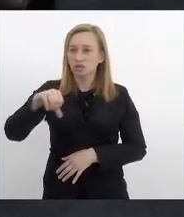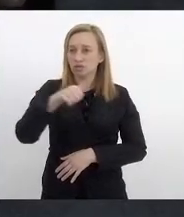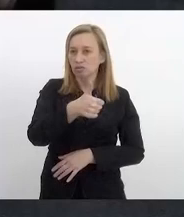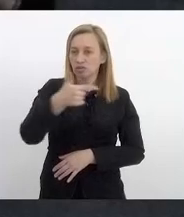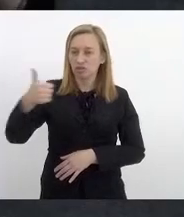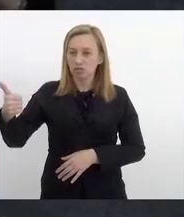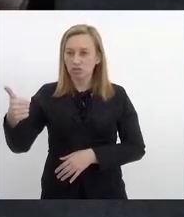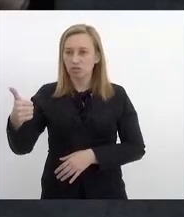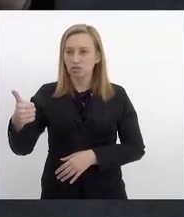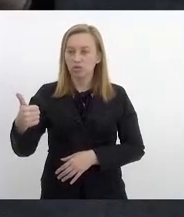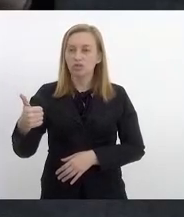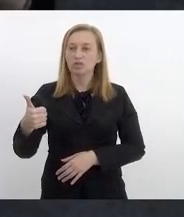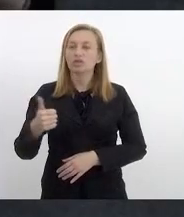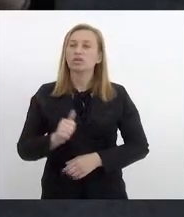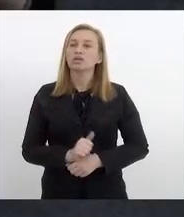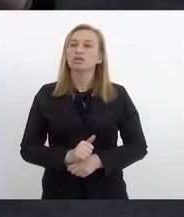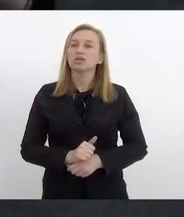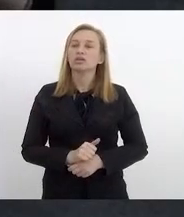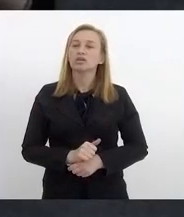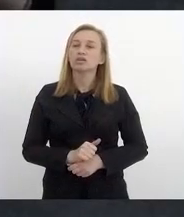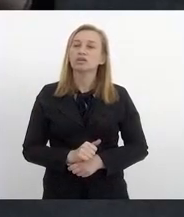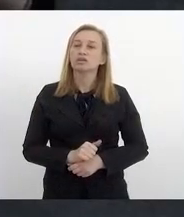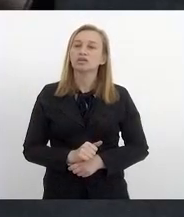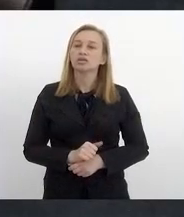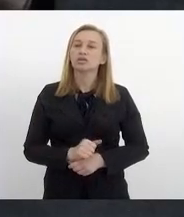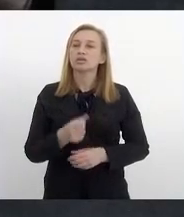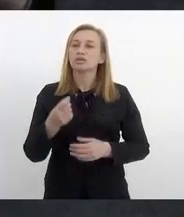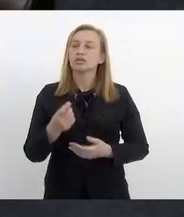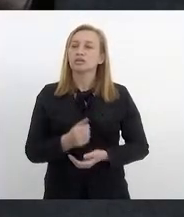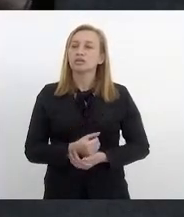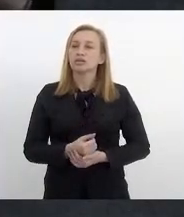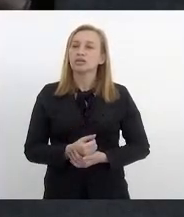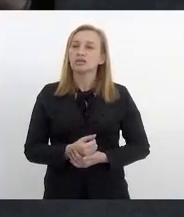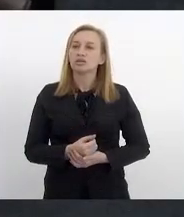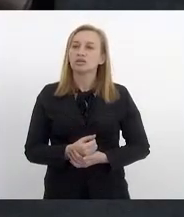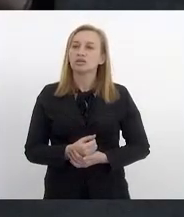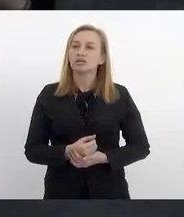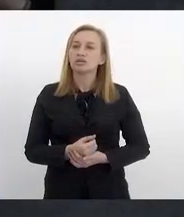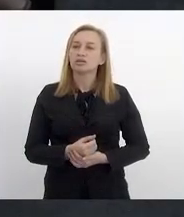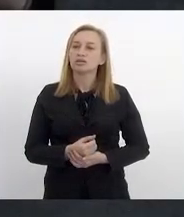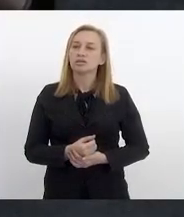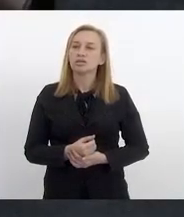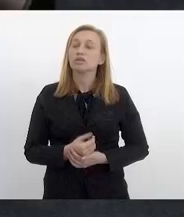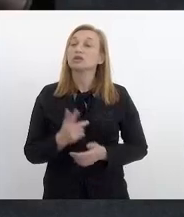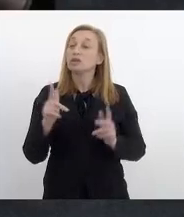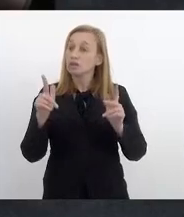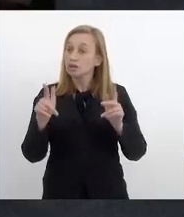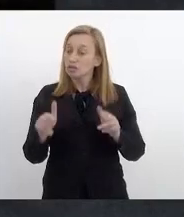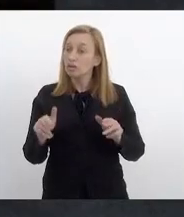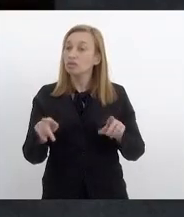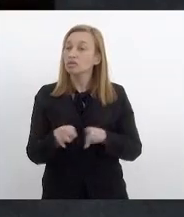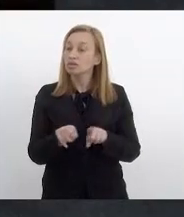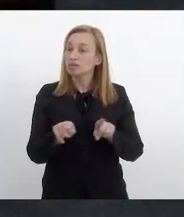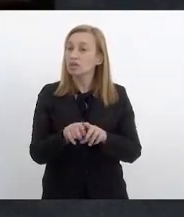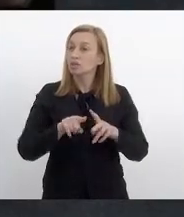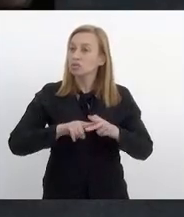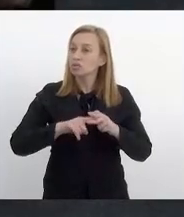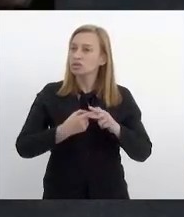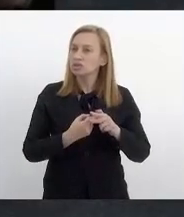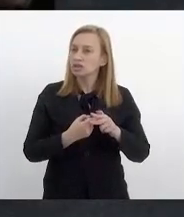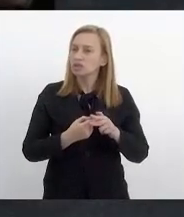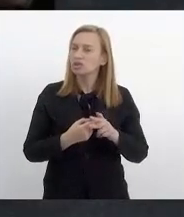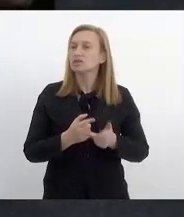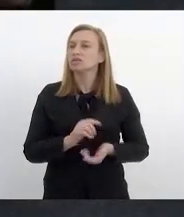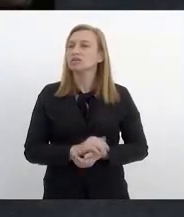2021, os adicionais remuneratórios, etc., etc. E a mesma alteração o